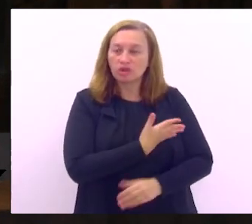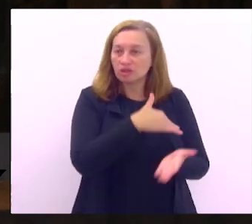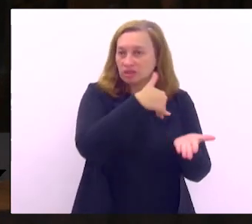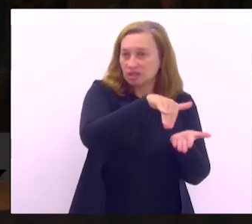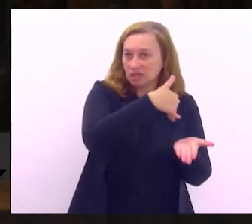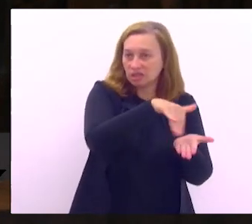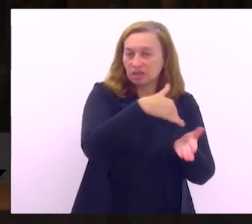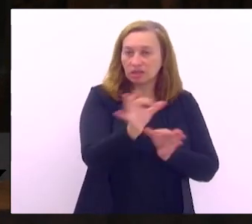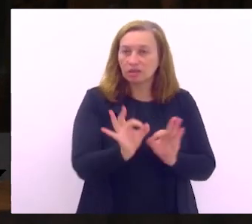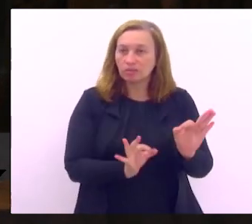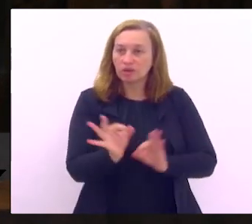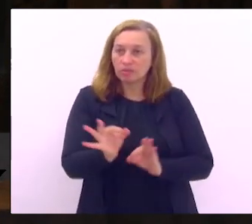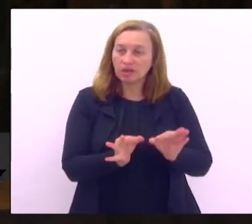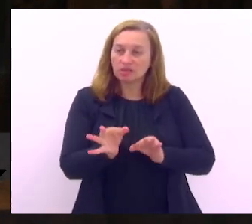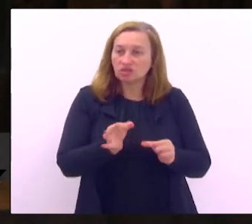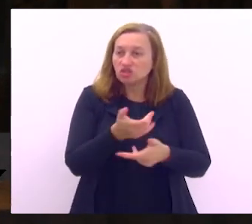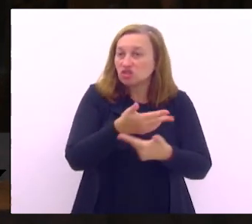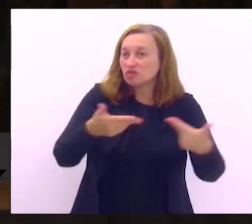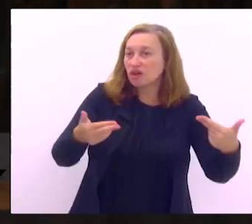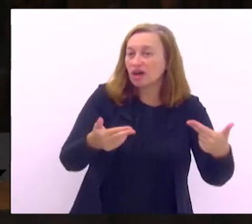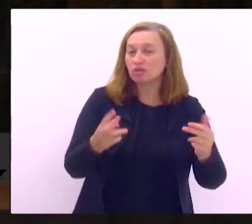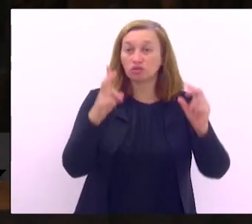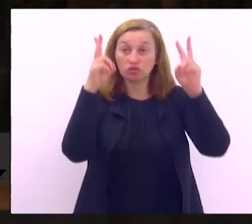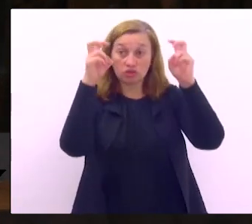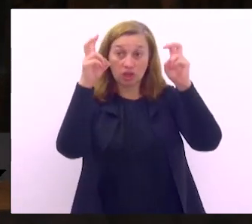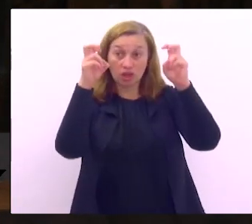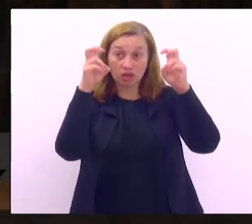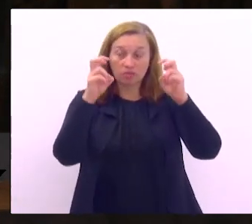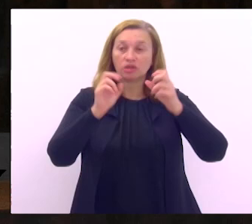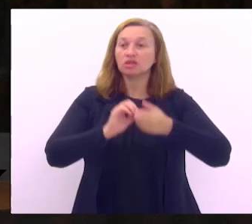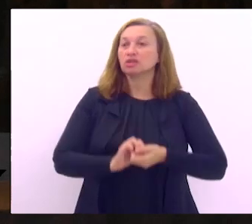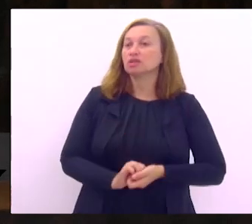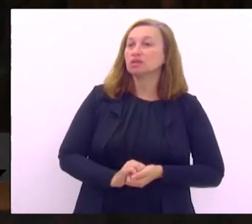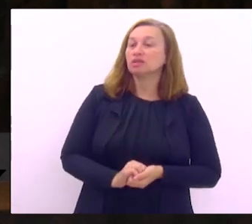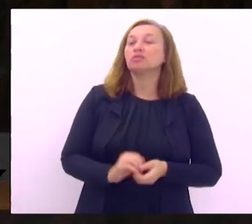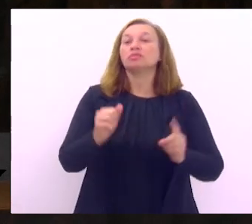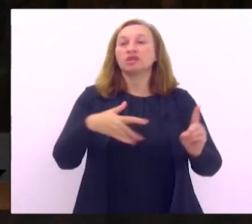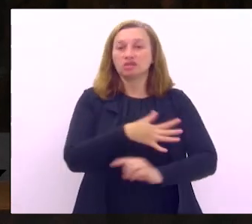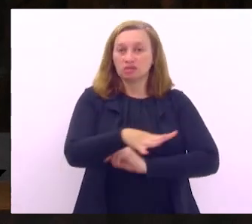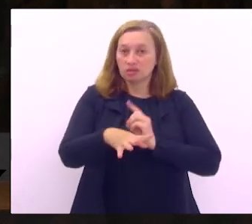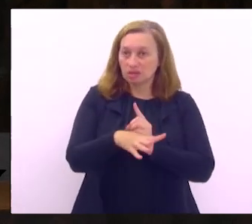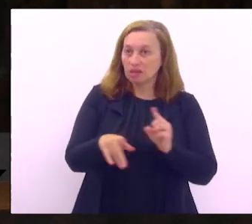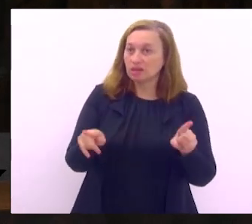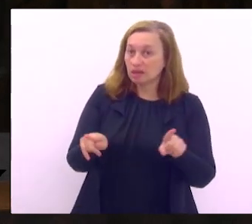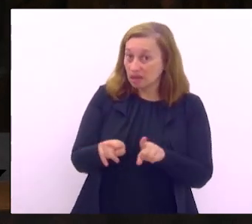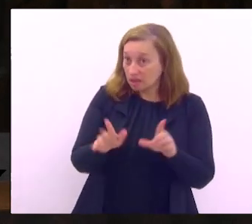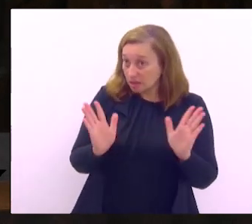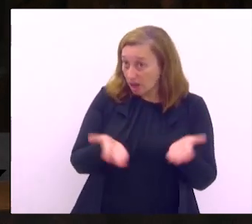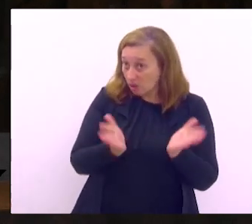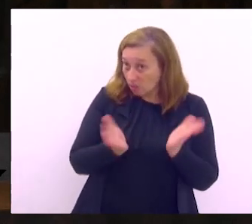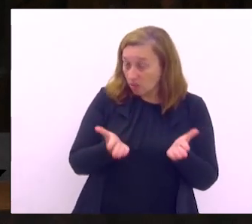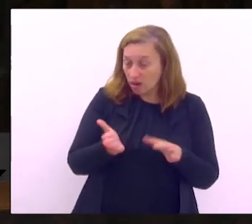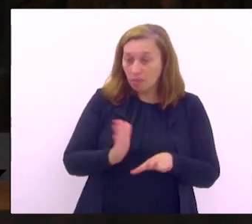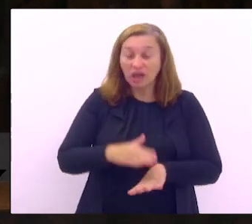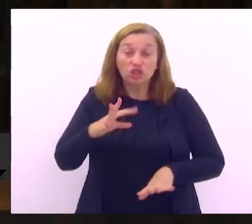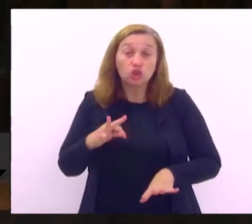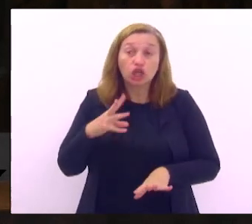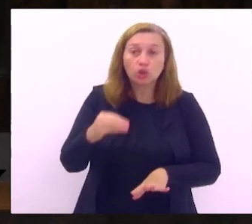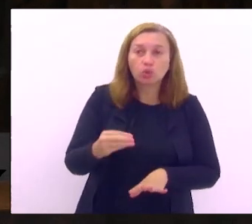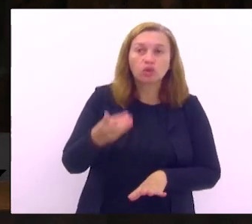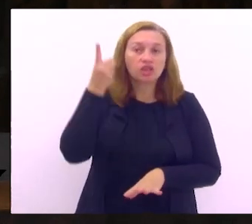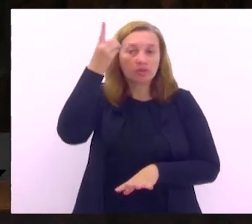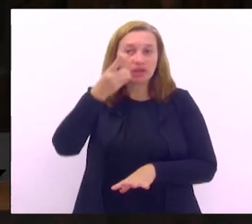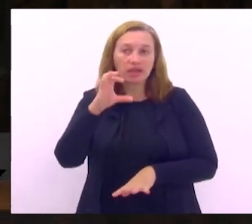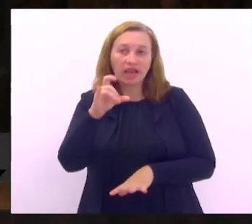na elaboração de diversos temas de relevância para a sociedade. E agora, mais do que nunca, deputado Carlinhos,